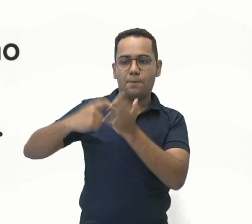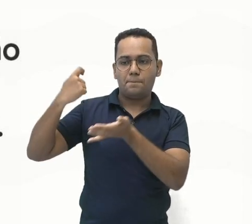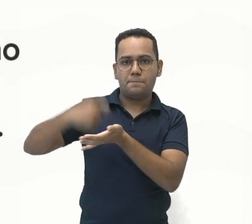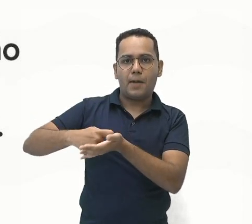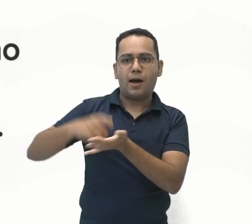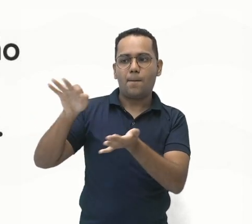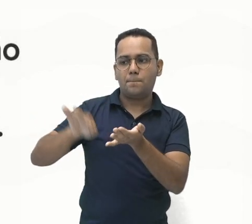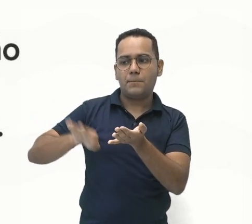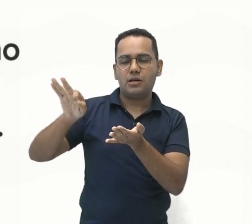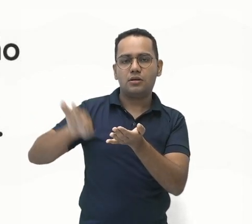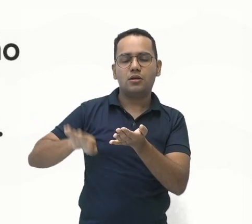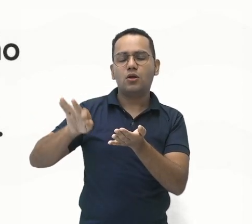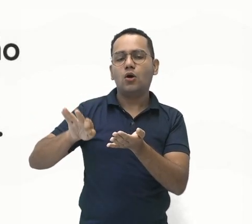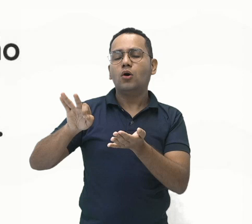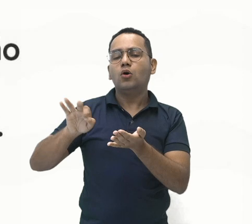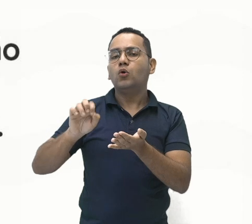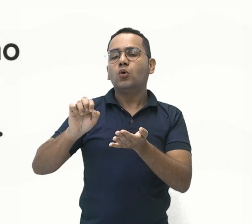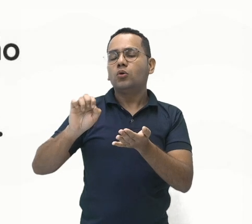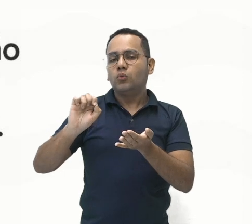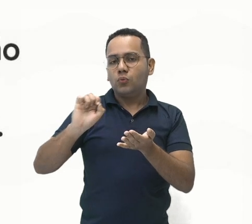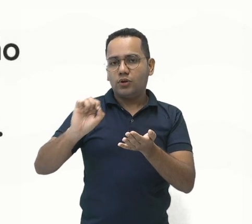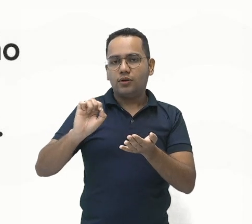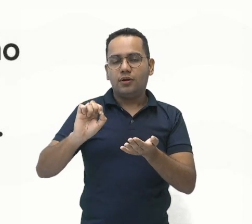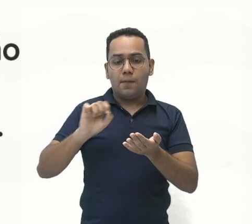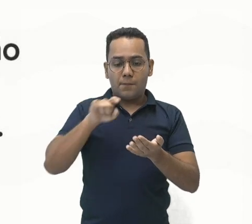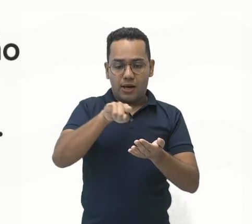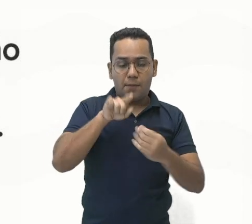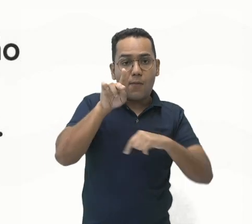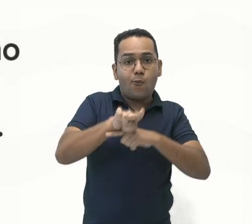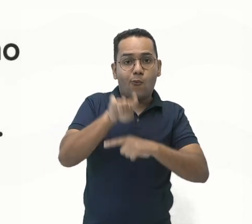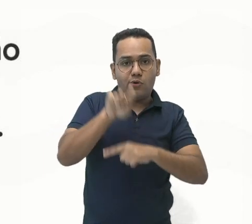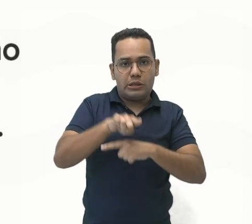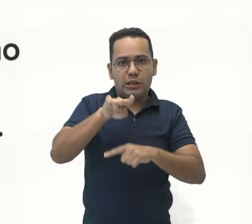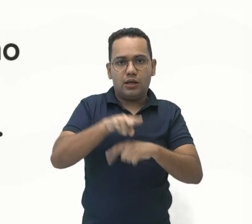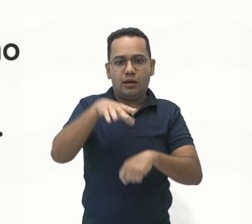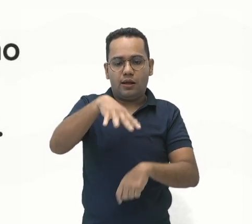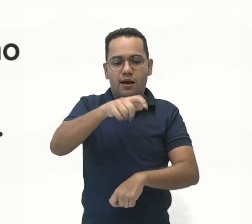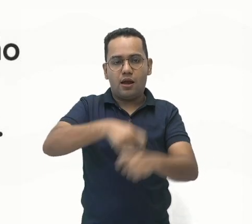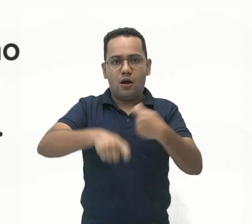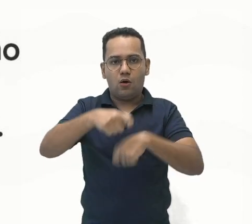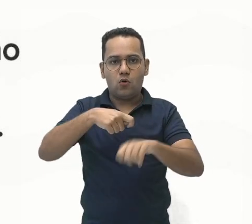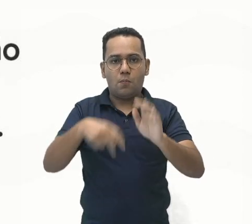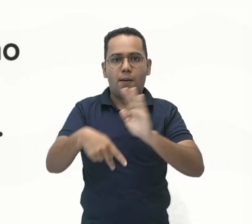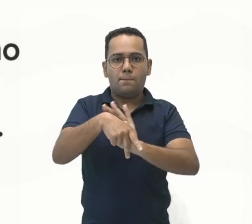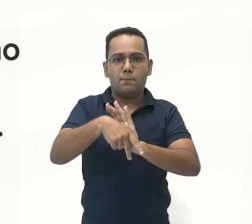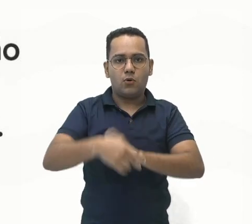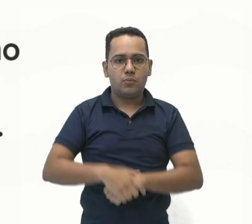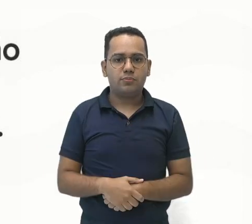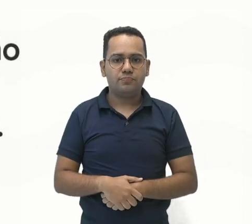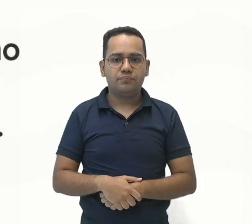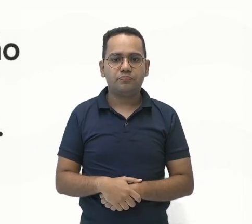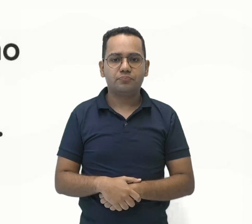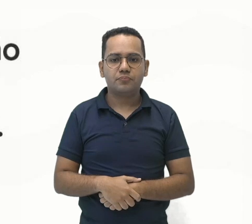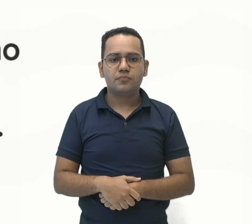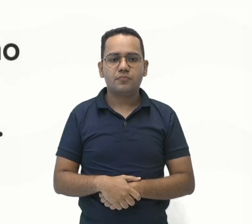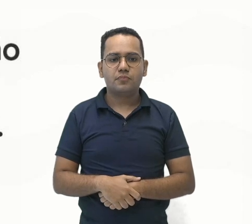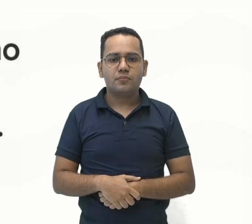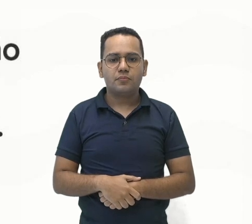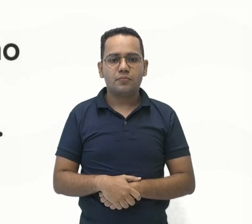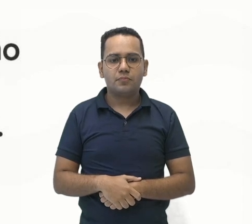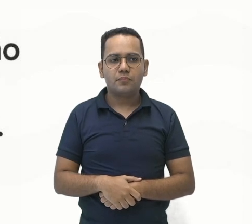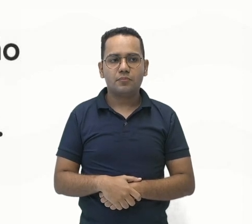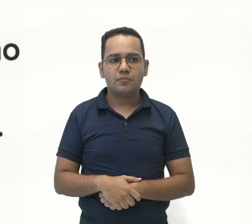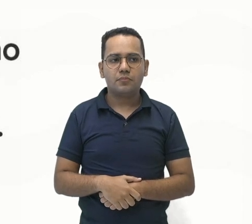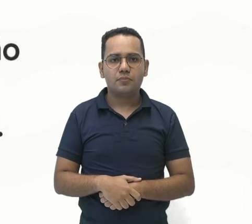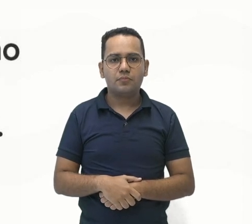não serem tão competitivos com a indústria local, por exemplo, certo? Quando você tem a formação dos blocos econômicos,